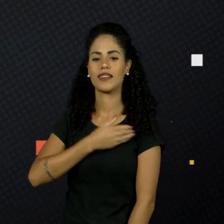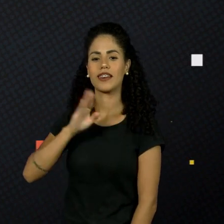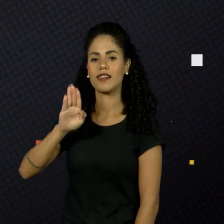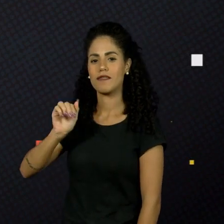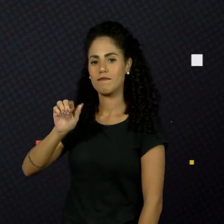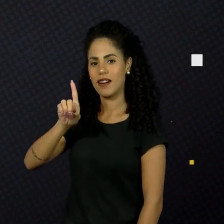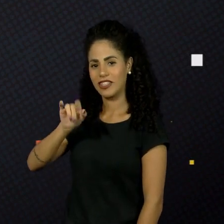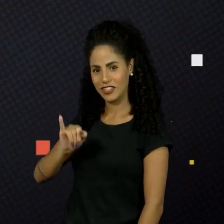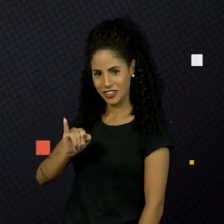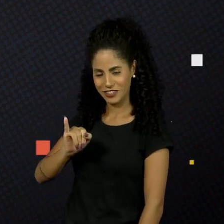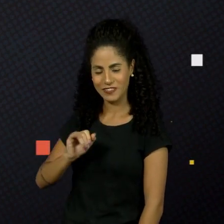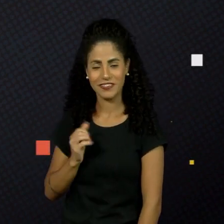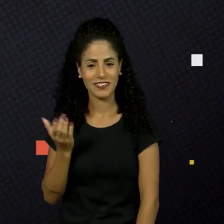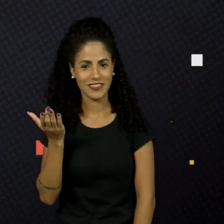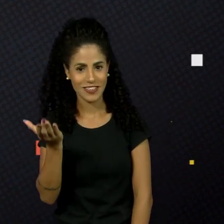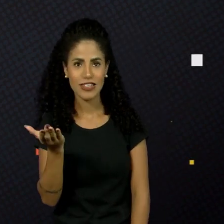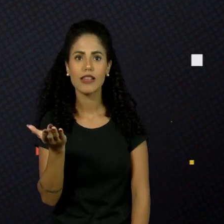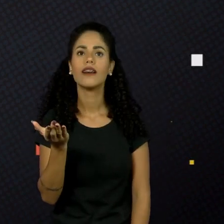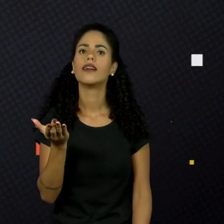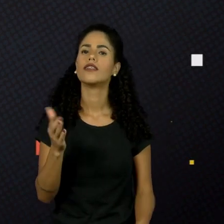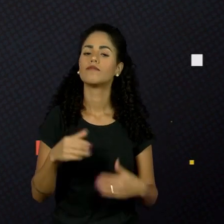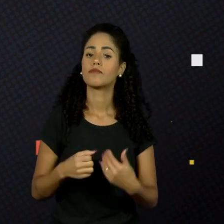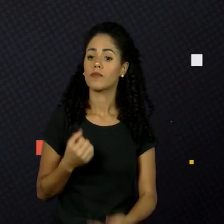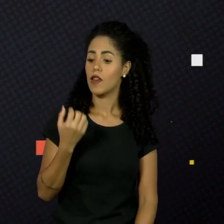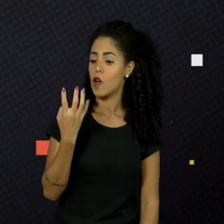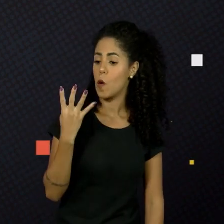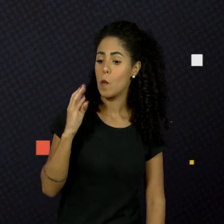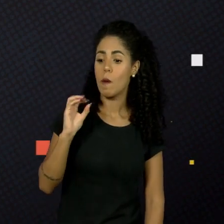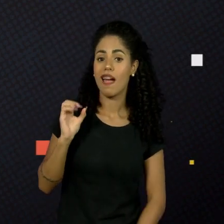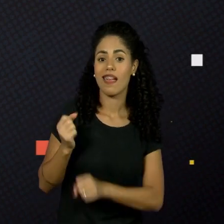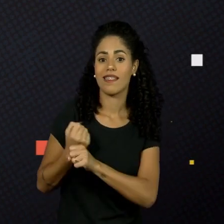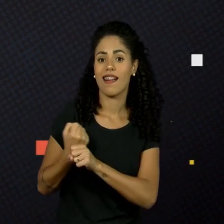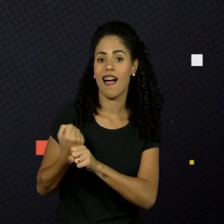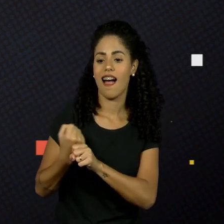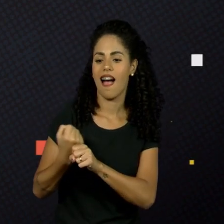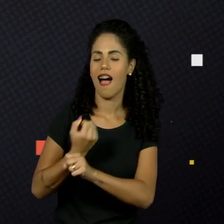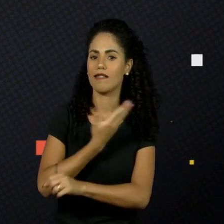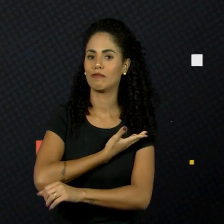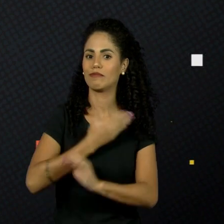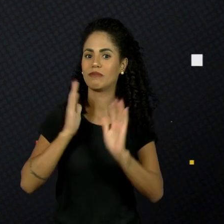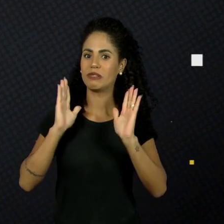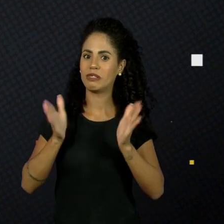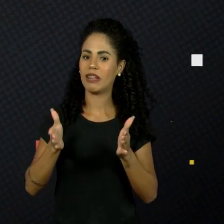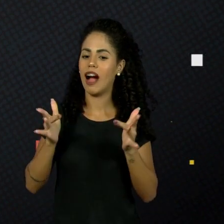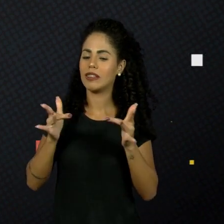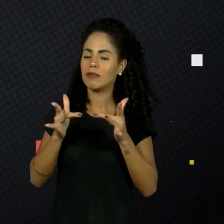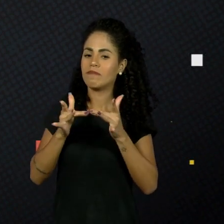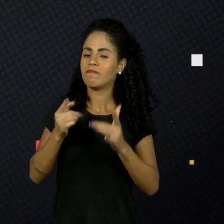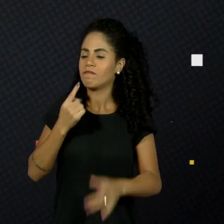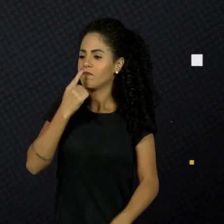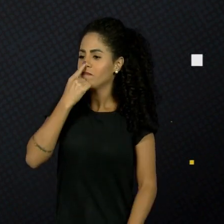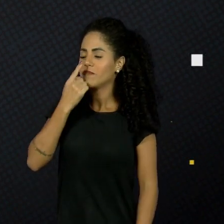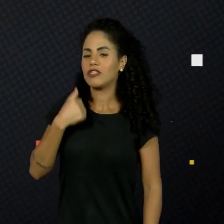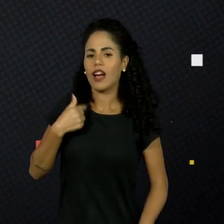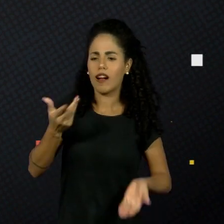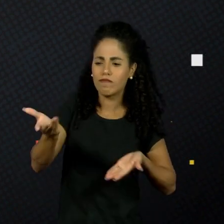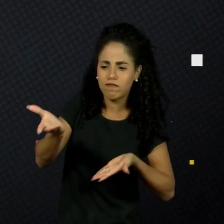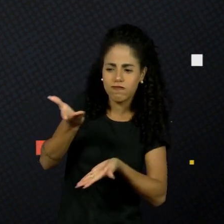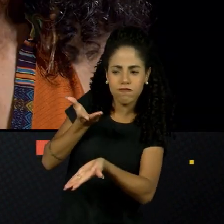íntimos. São quase 40 anos de amizade profunda, de muitas